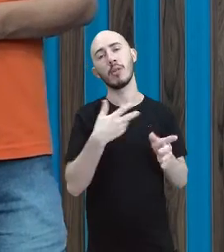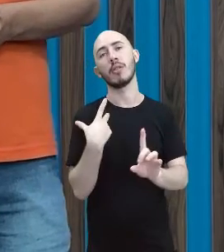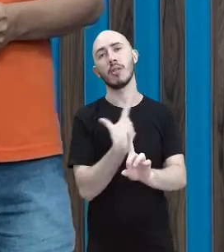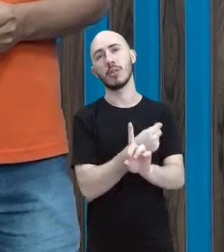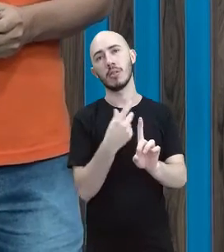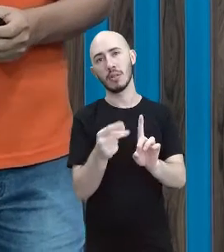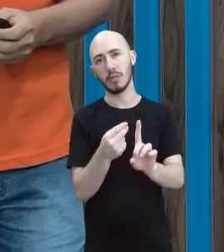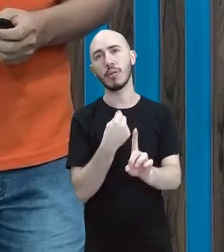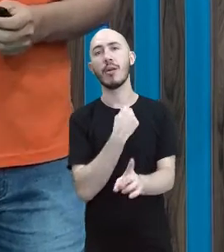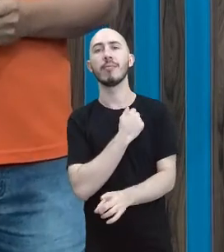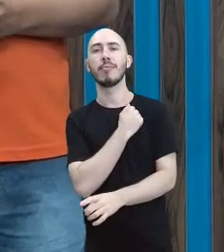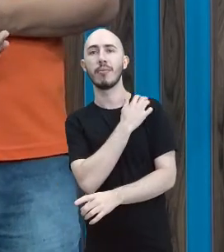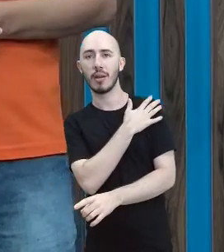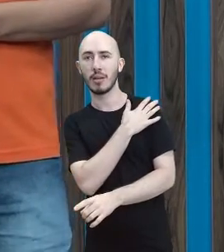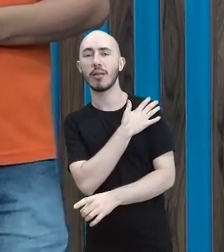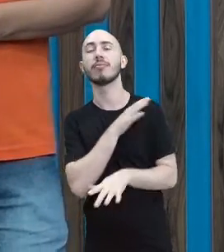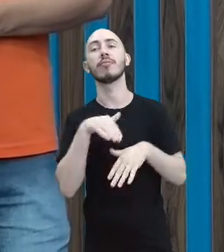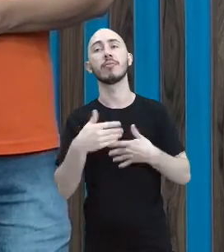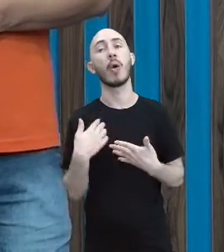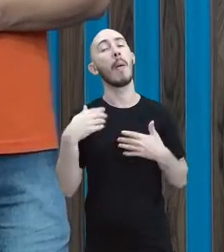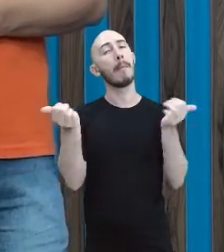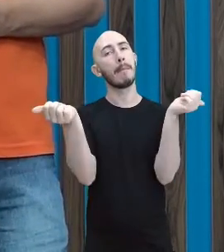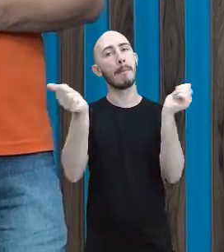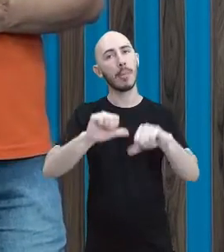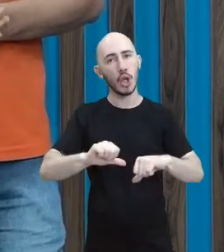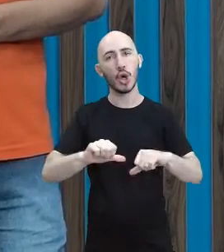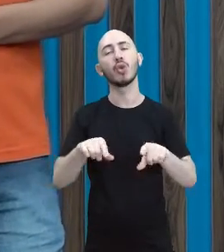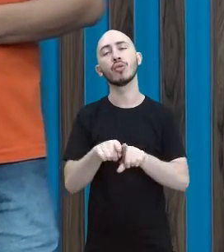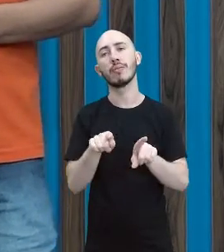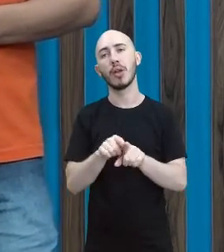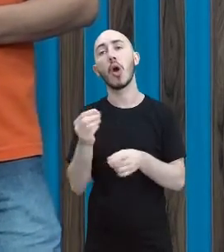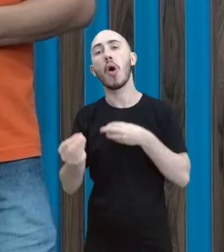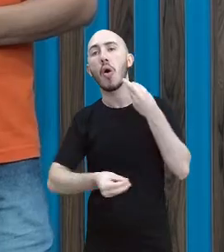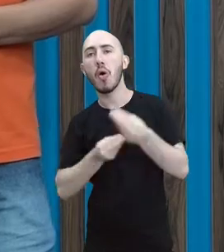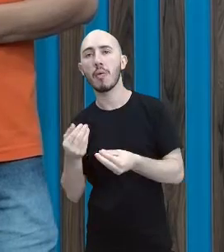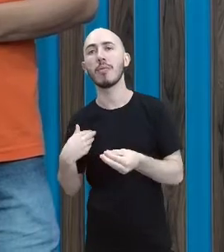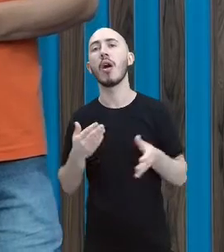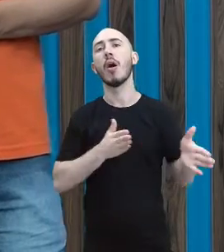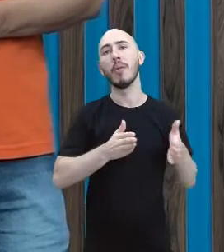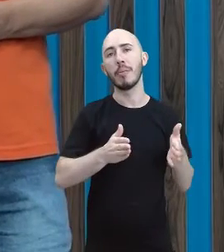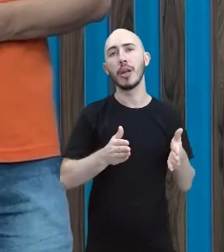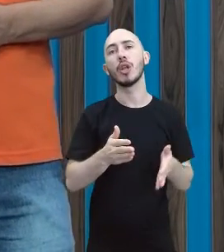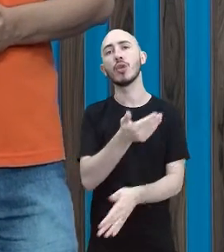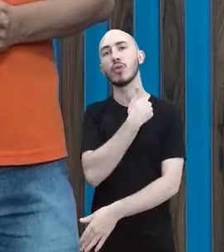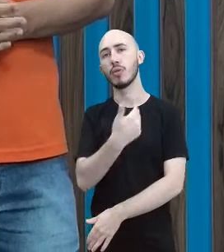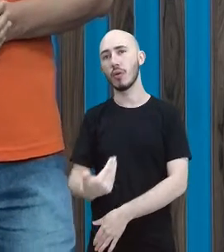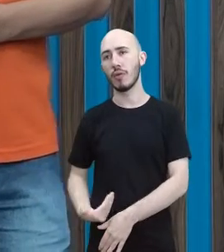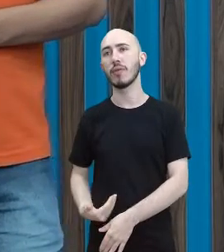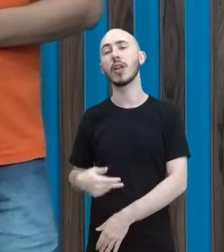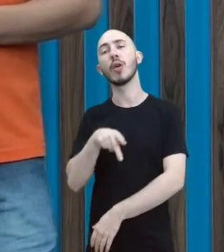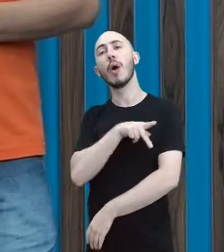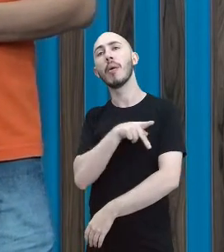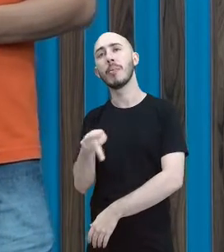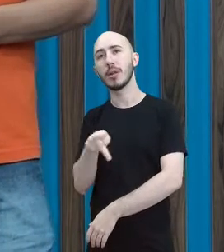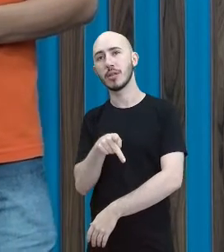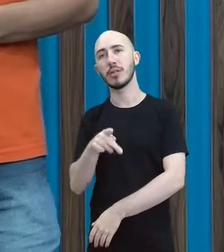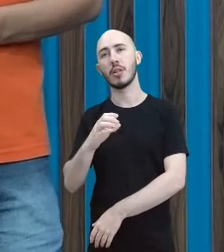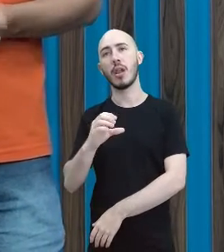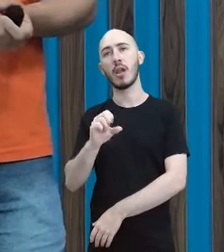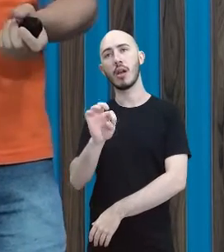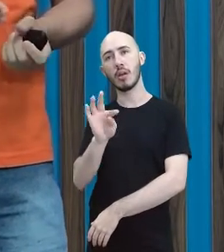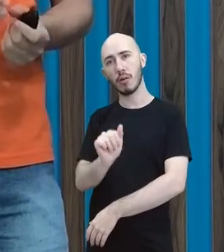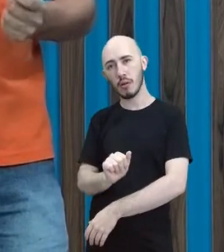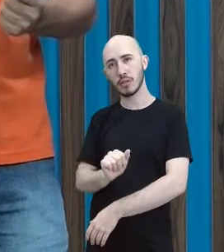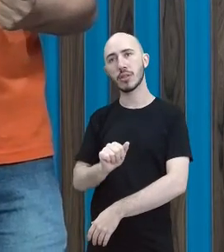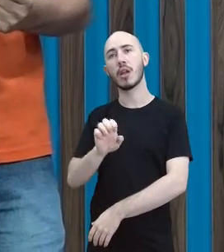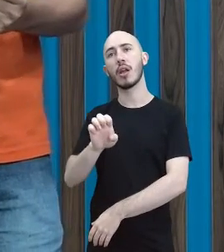eles vão endurecer mais ainda a sua ação. E isso vai se dar justamente durante o governo muito curto do presidente Costa e Silva, né, que foi